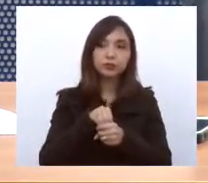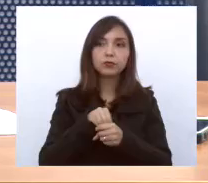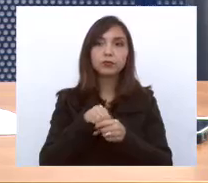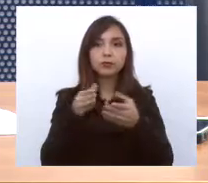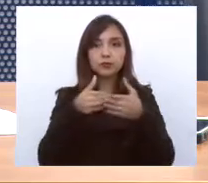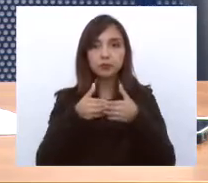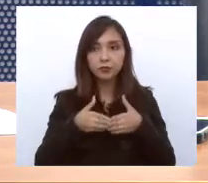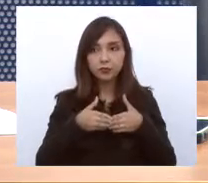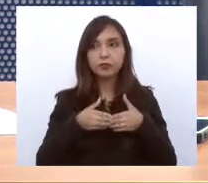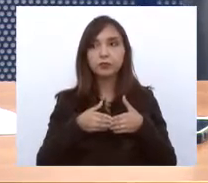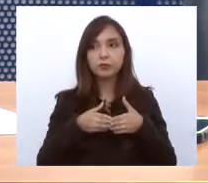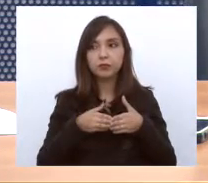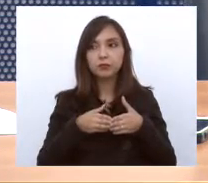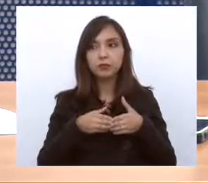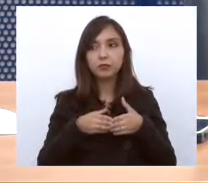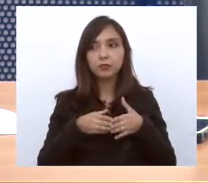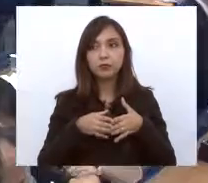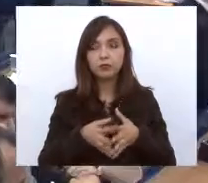Solicitações dos vereadores.